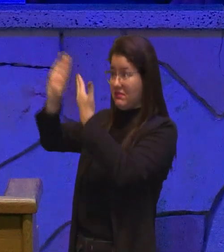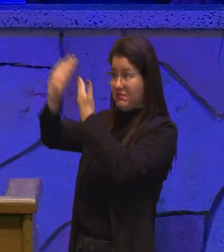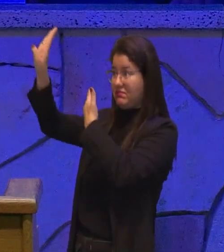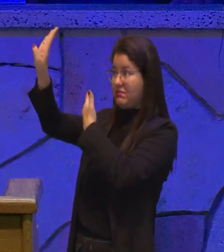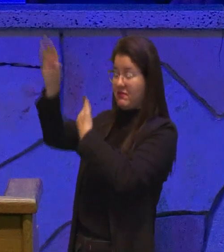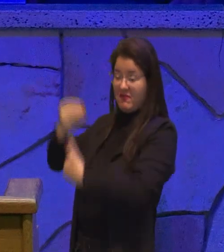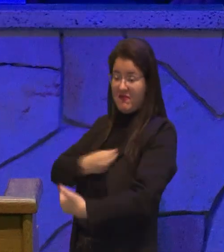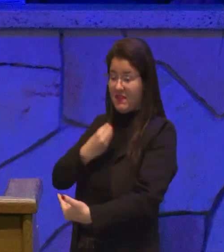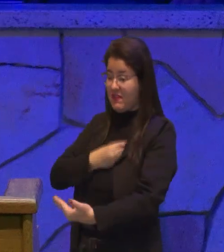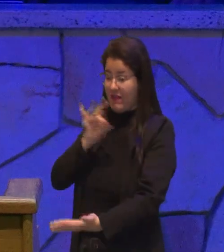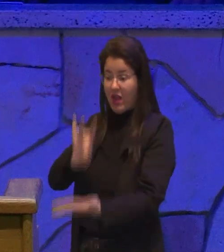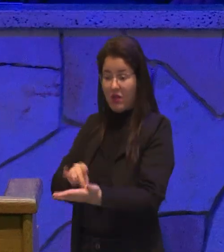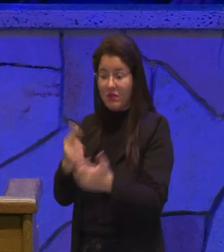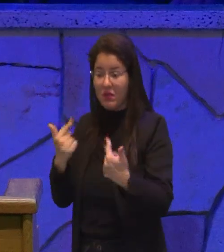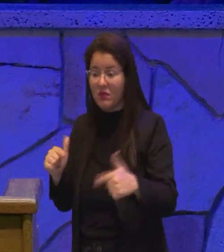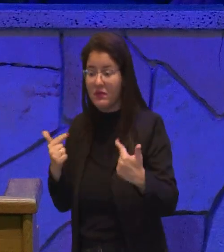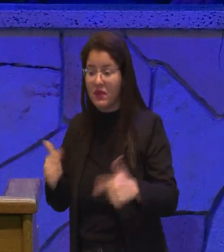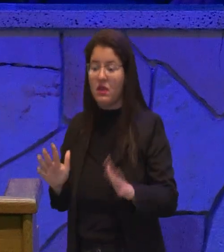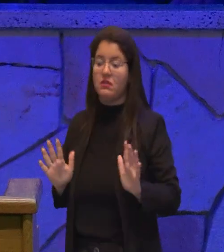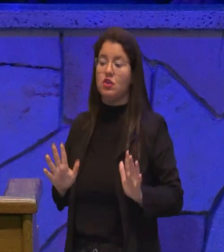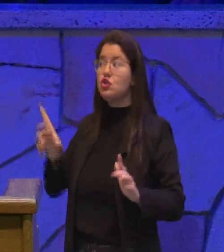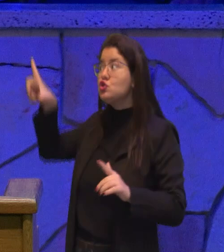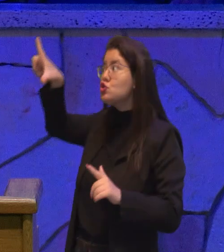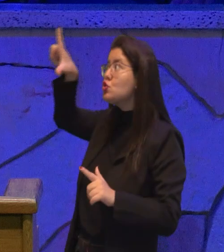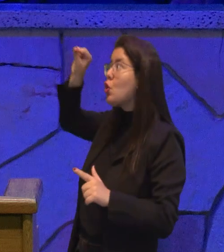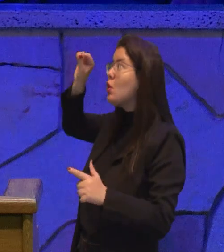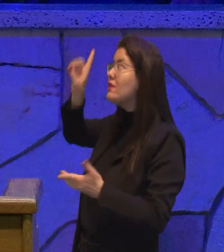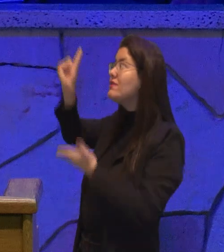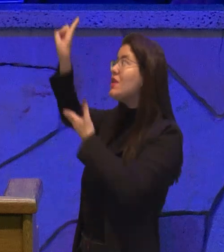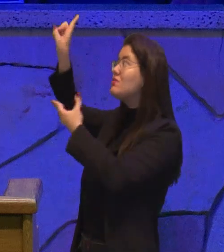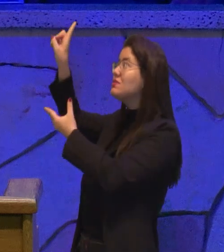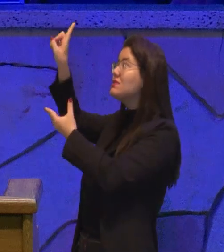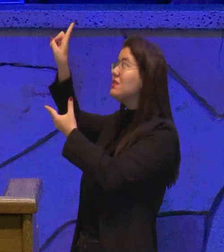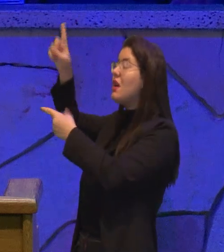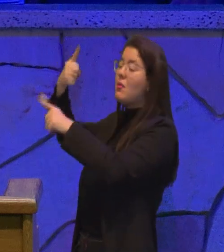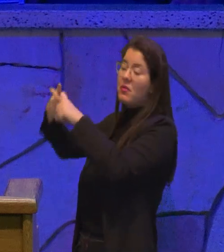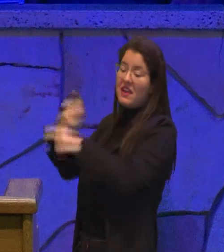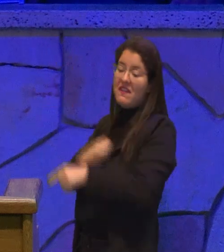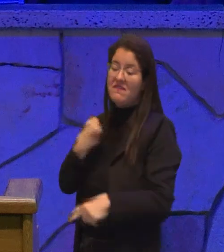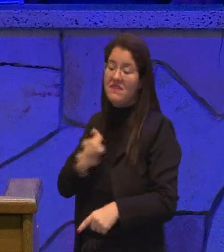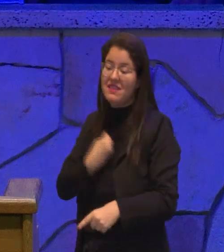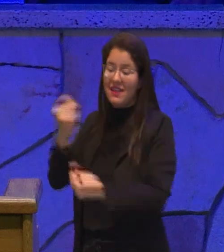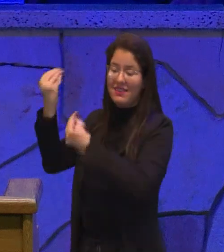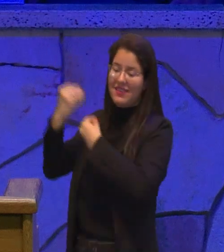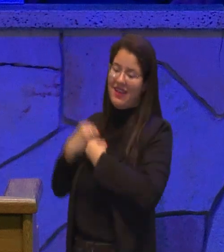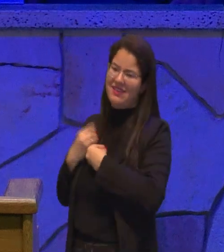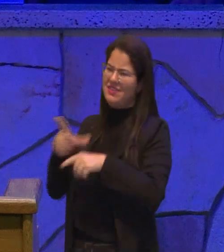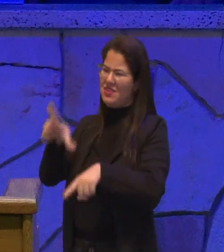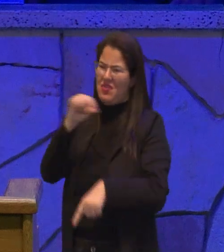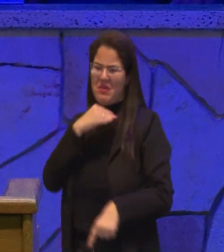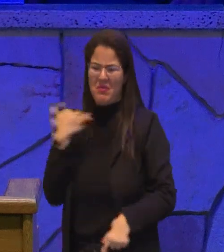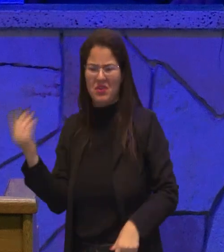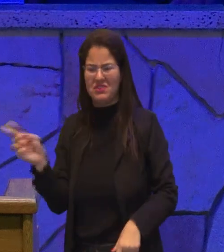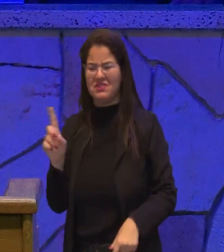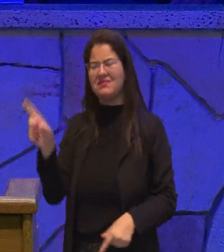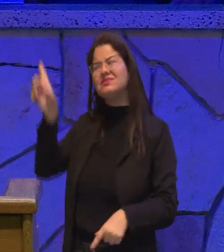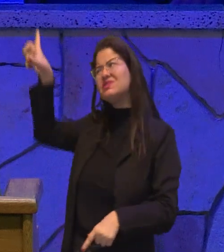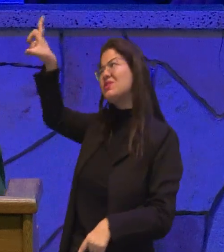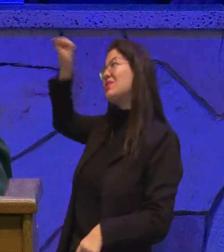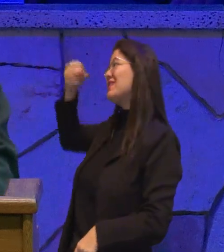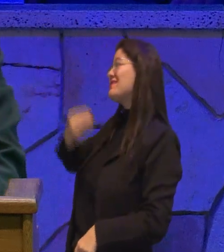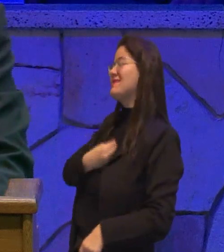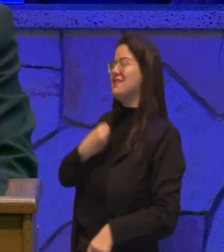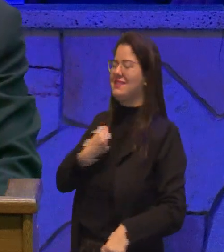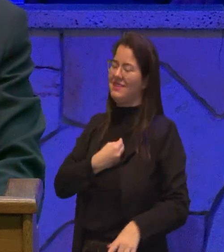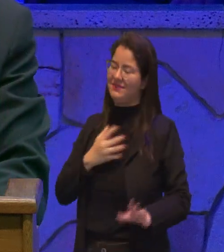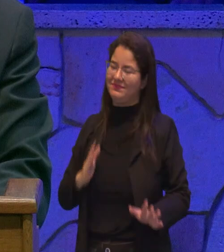pois, a vida para que vivas. Viva. Não escolha a morte. Escolha a vida. E Jesus